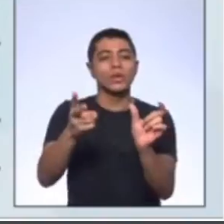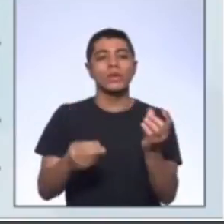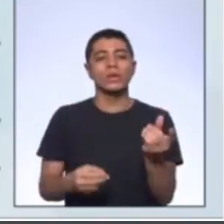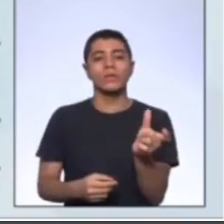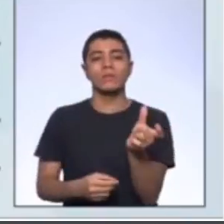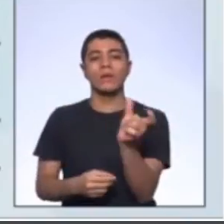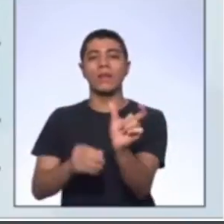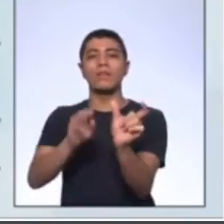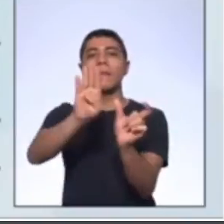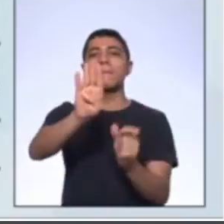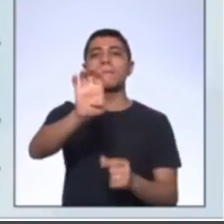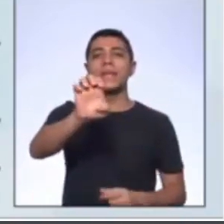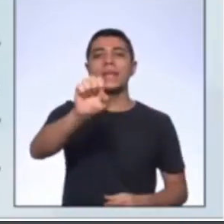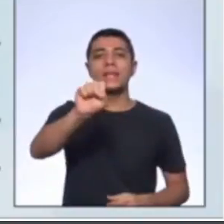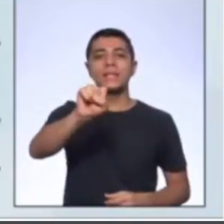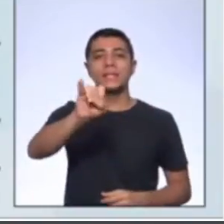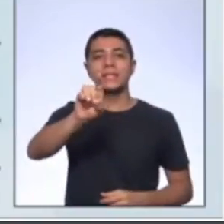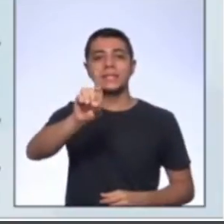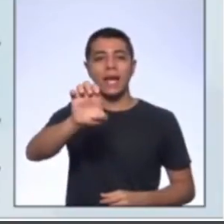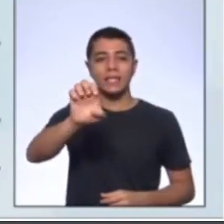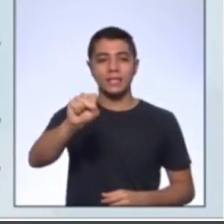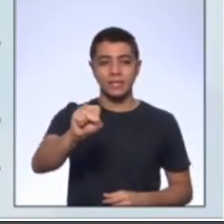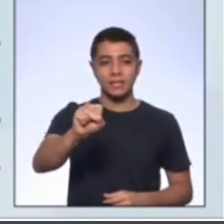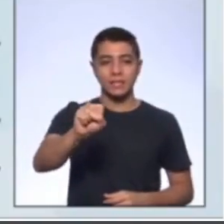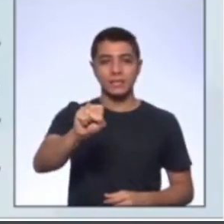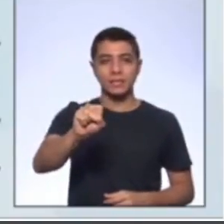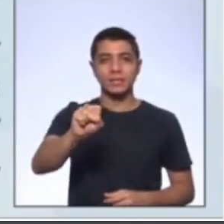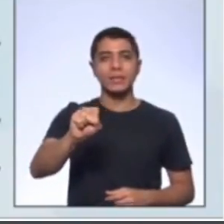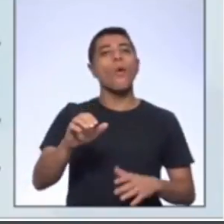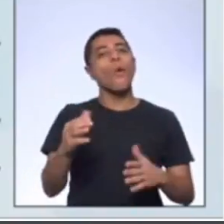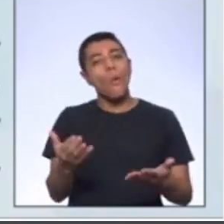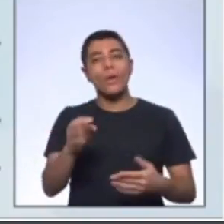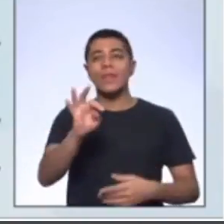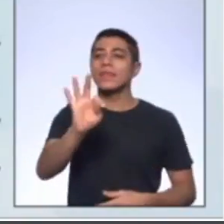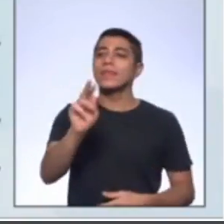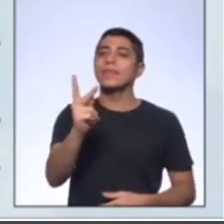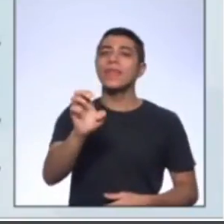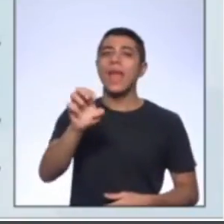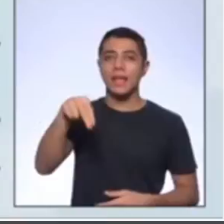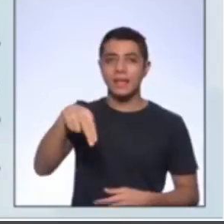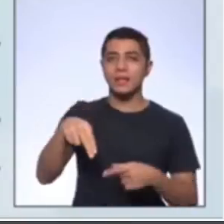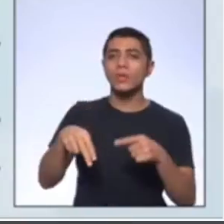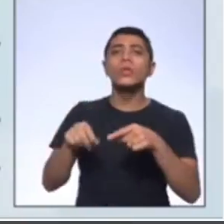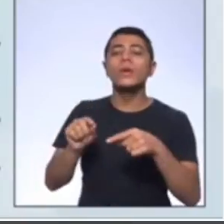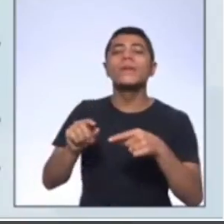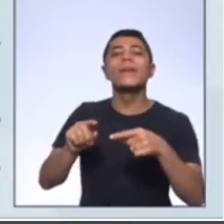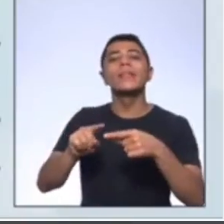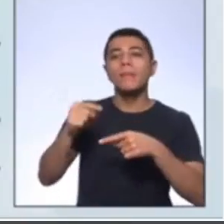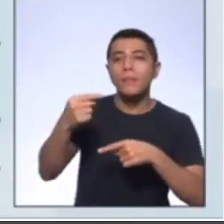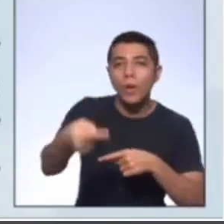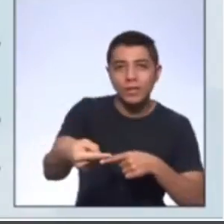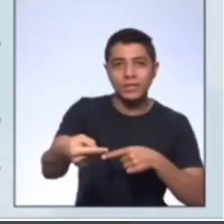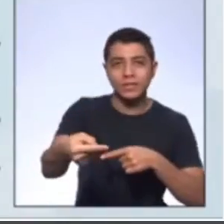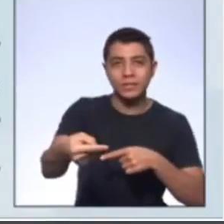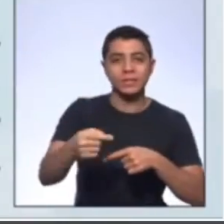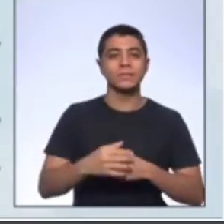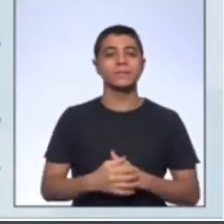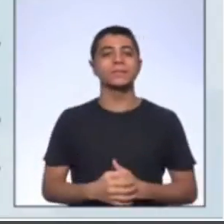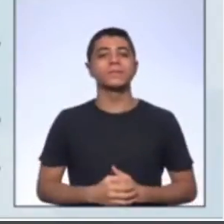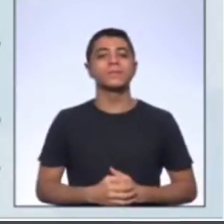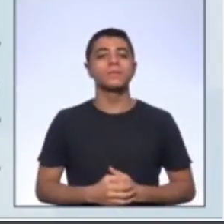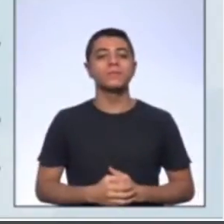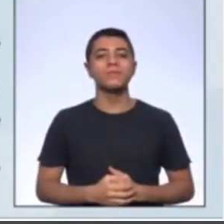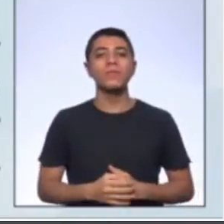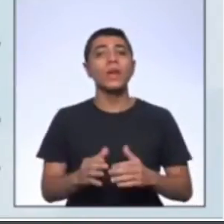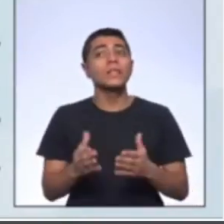ou devem depois em seguida então adição acho que é o mais comum para vocês